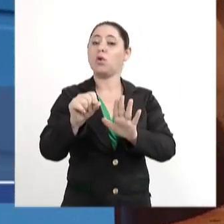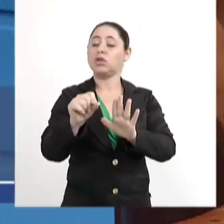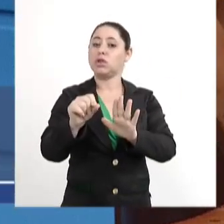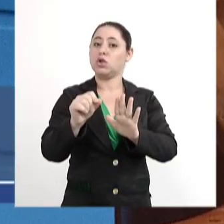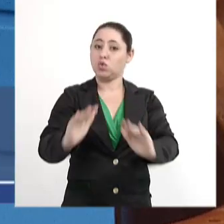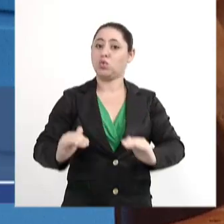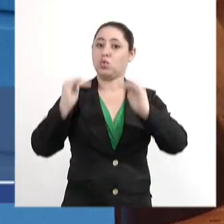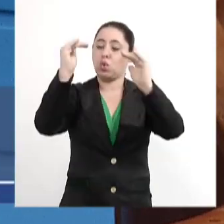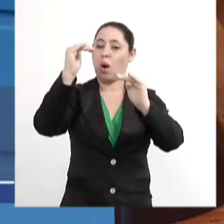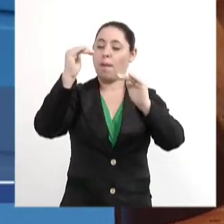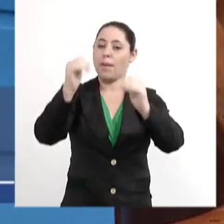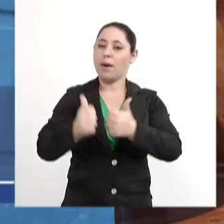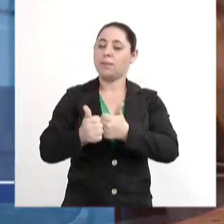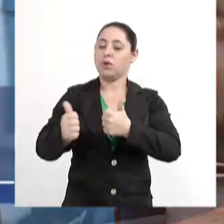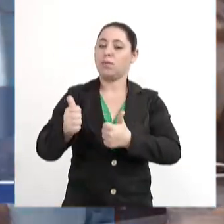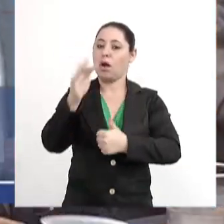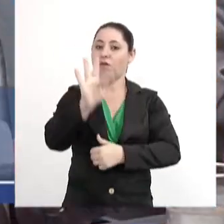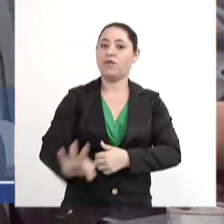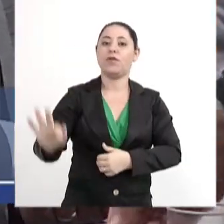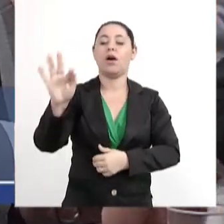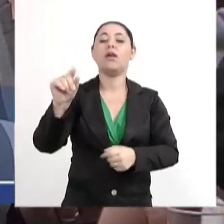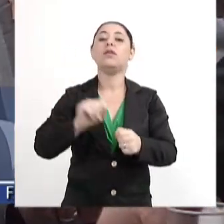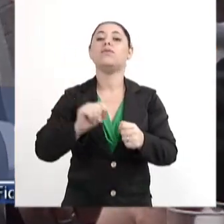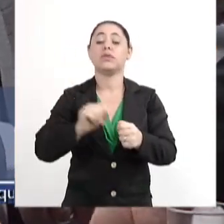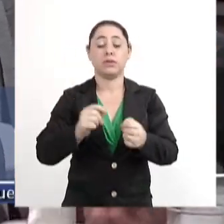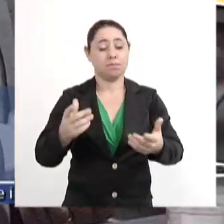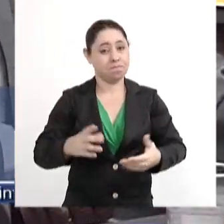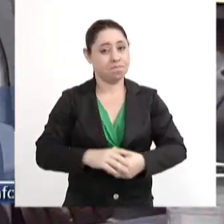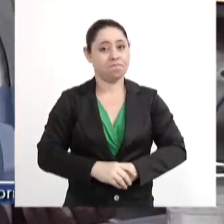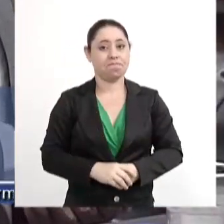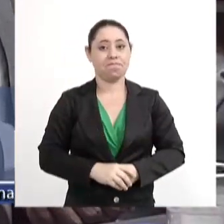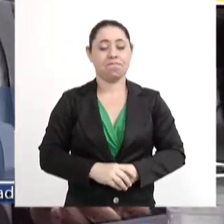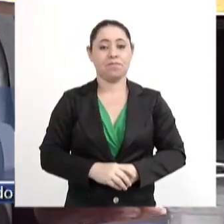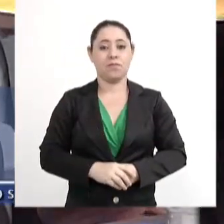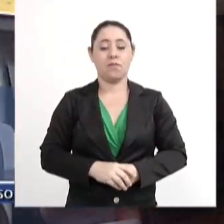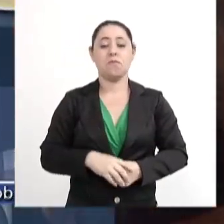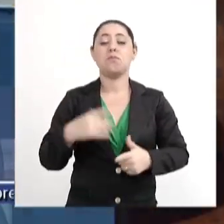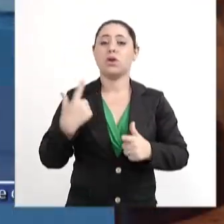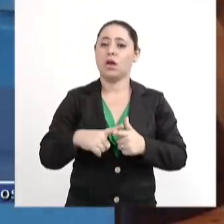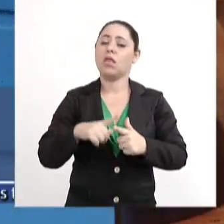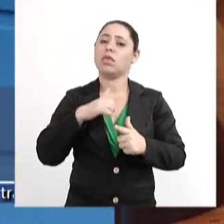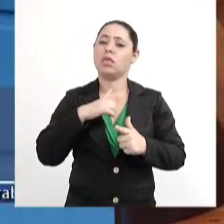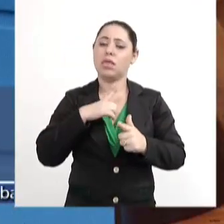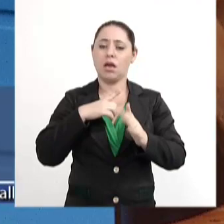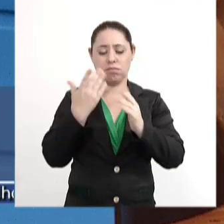Supremo Tribunal Federal vai fazer, porque tem precedente.